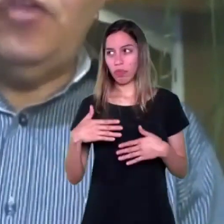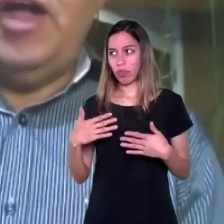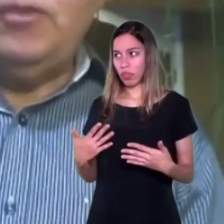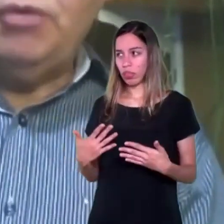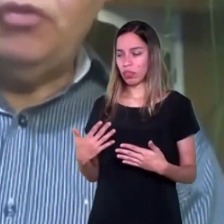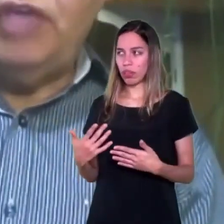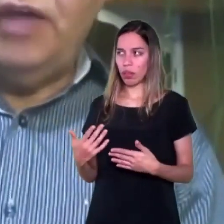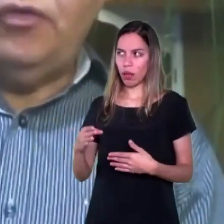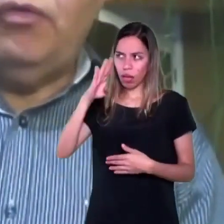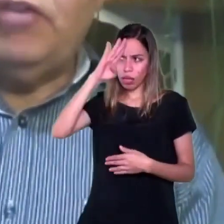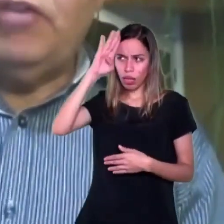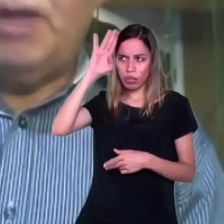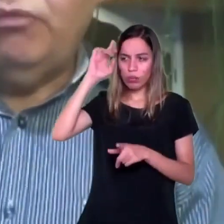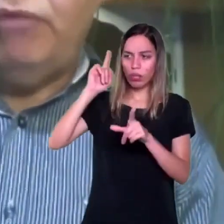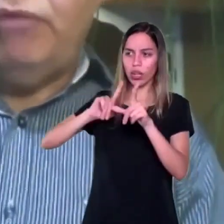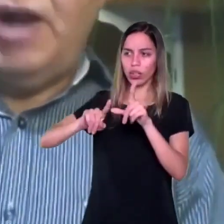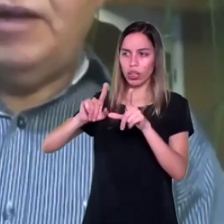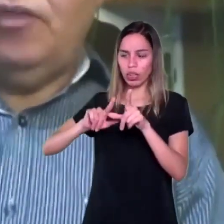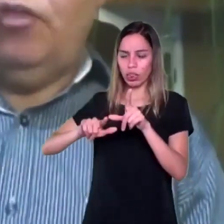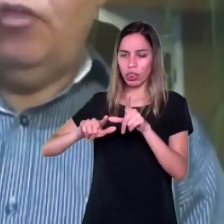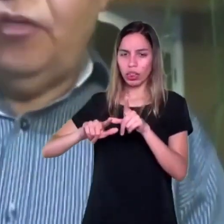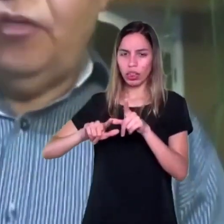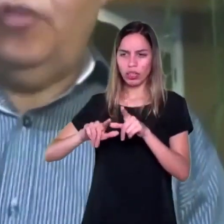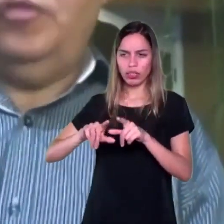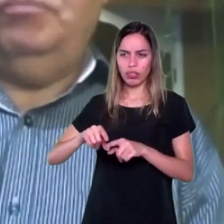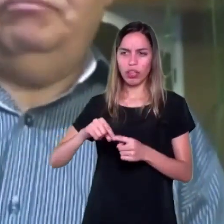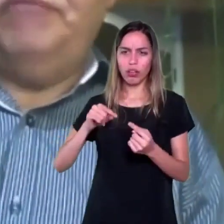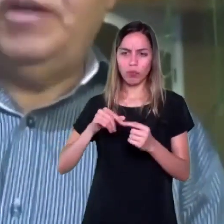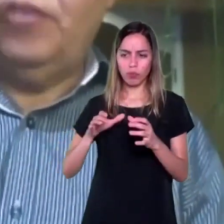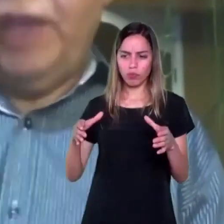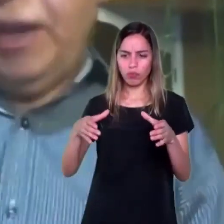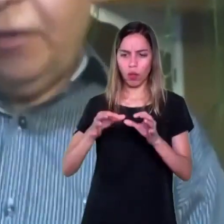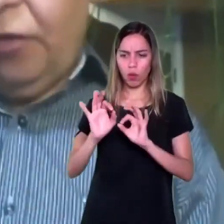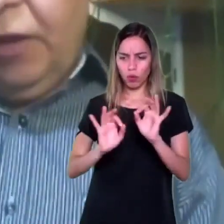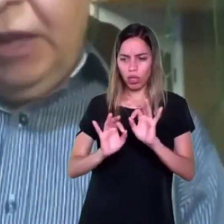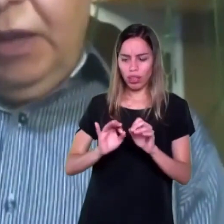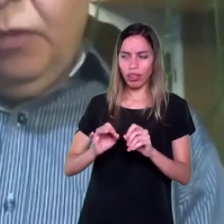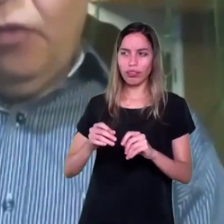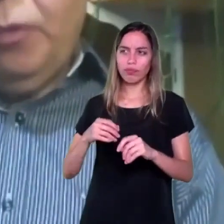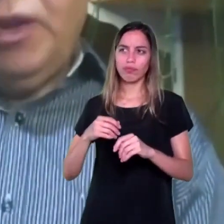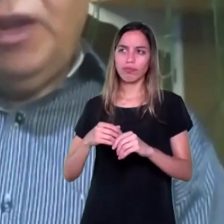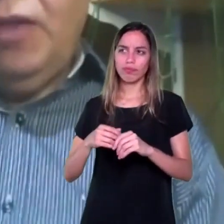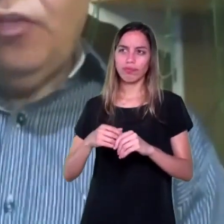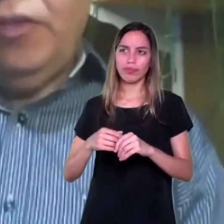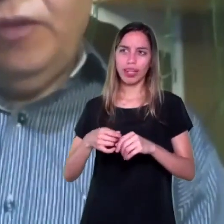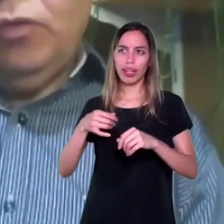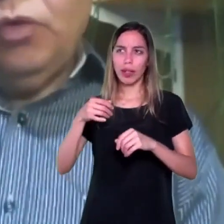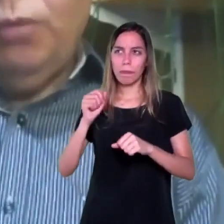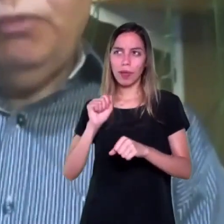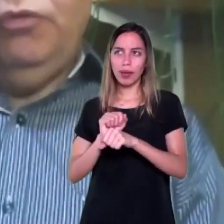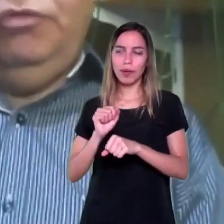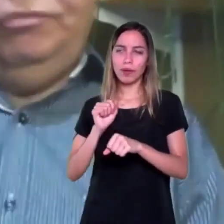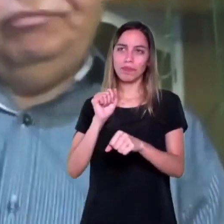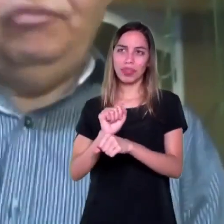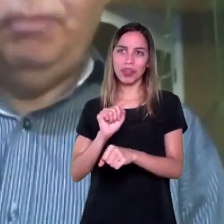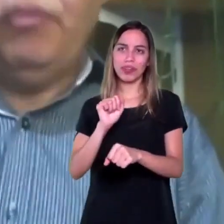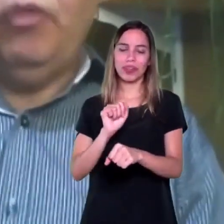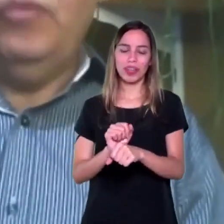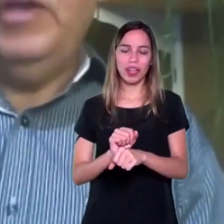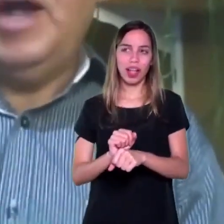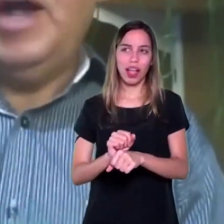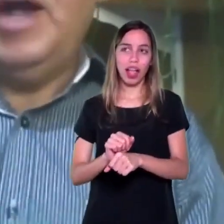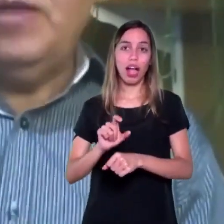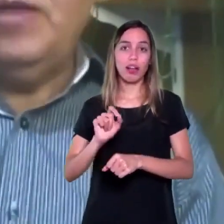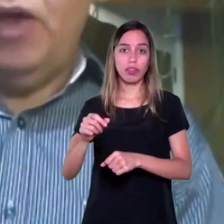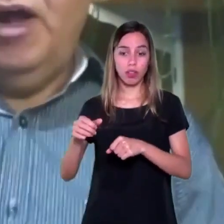Letras era um projeto que foi adiado por várias vezes, várias décadas. Em 2015, né, um grupo de